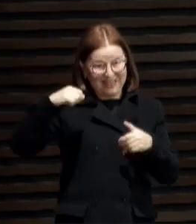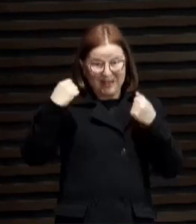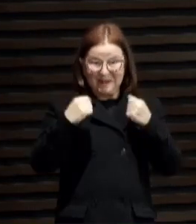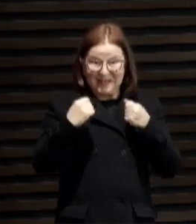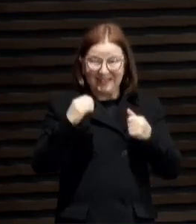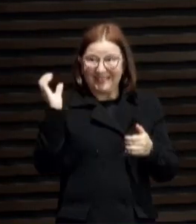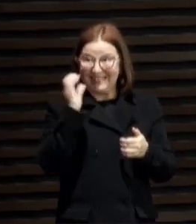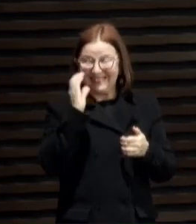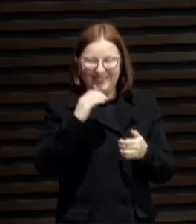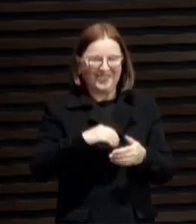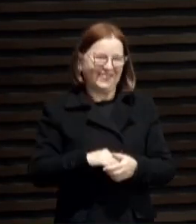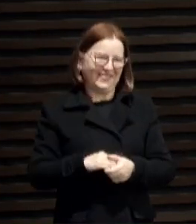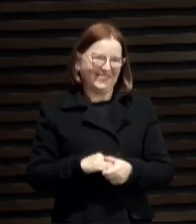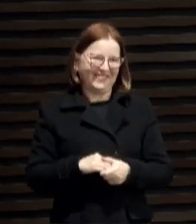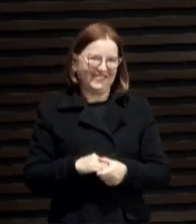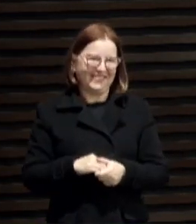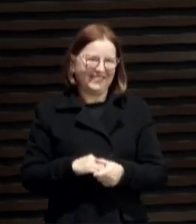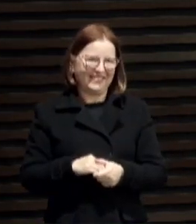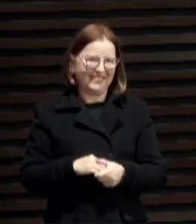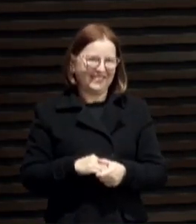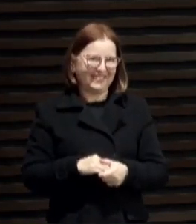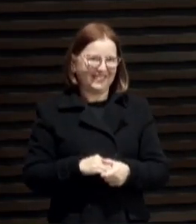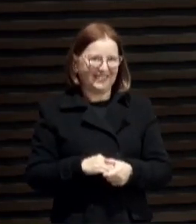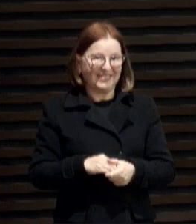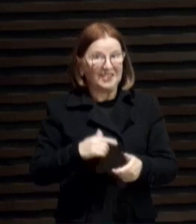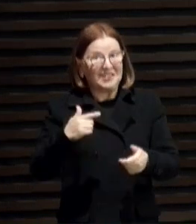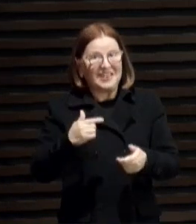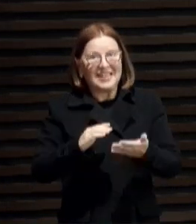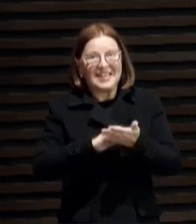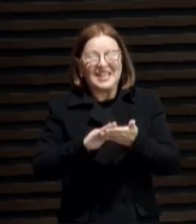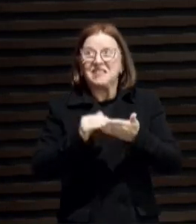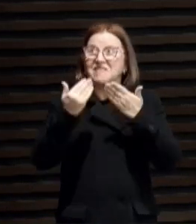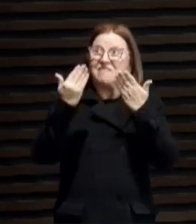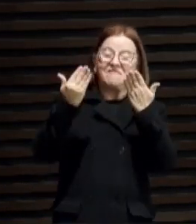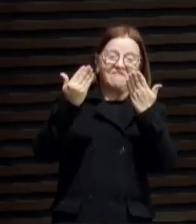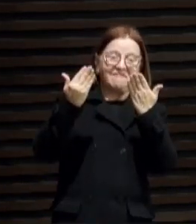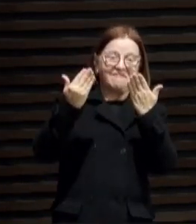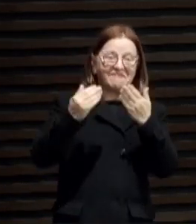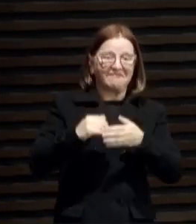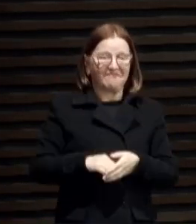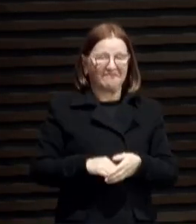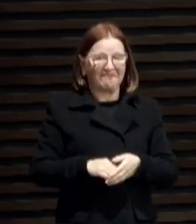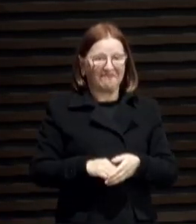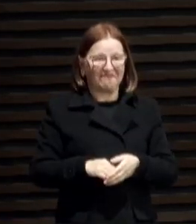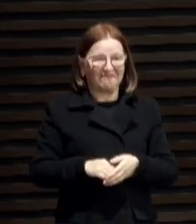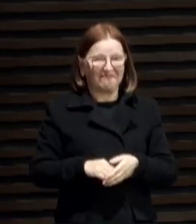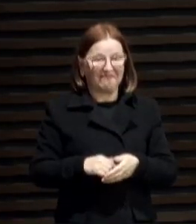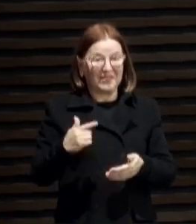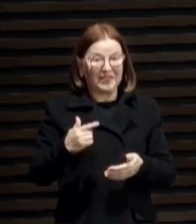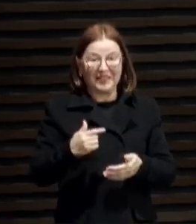Desesperadamente. Não tenho nada para oferecer. Não tenho nada que seja bom para oferecer a